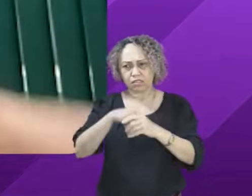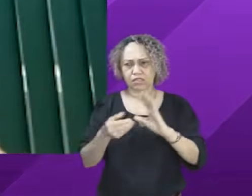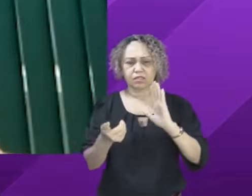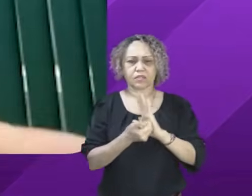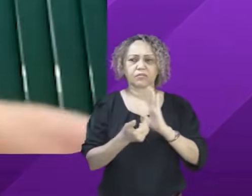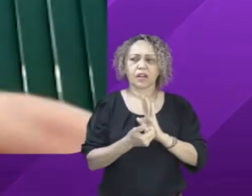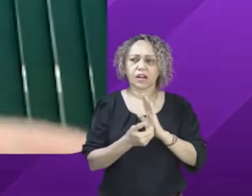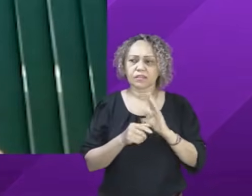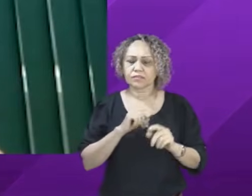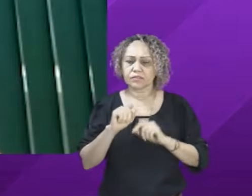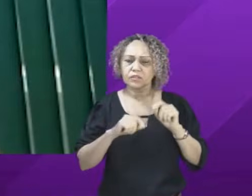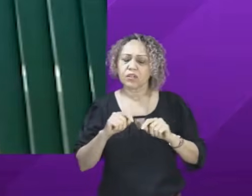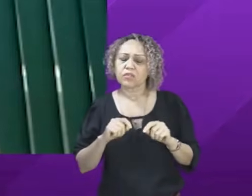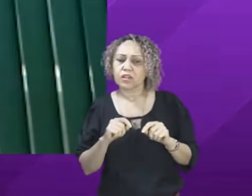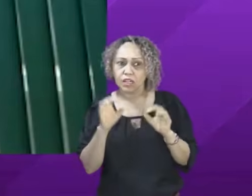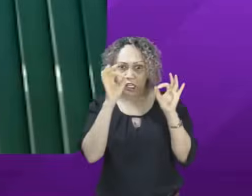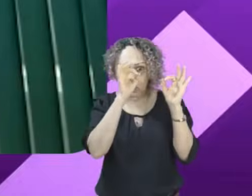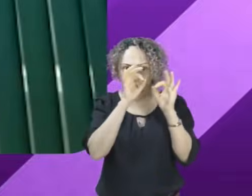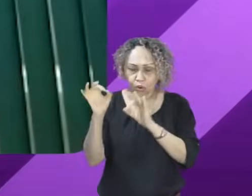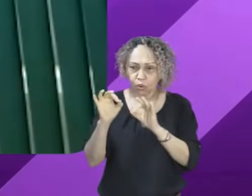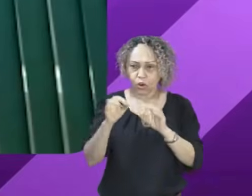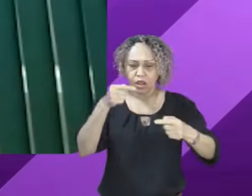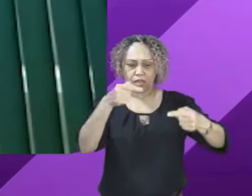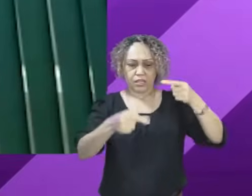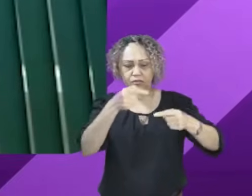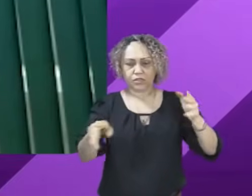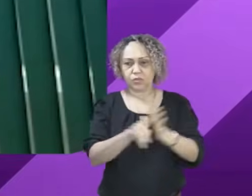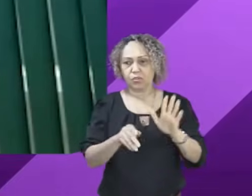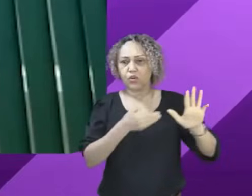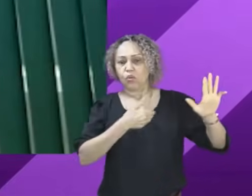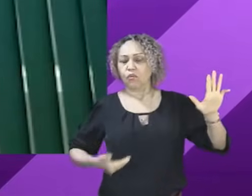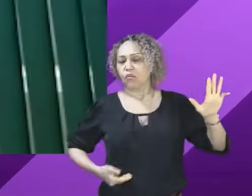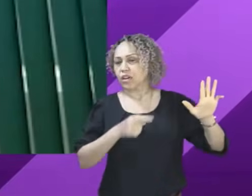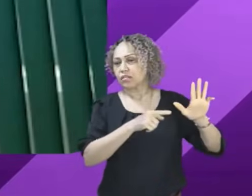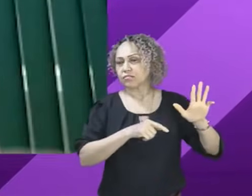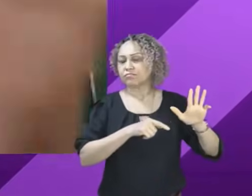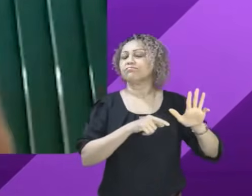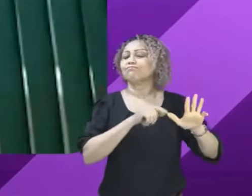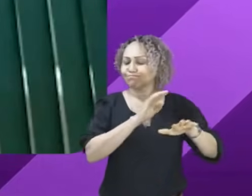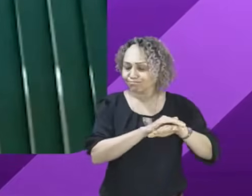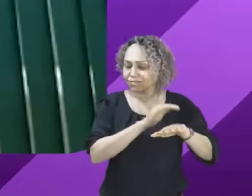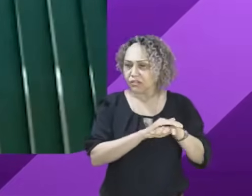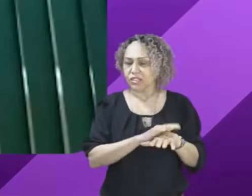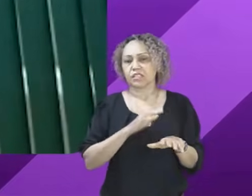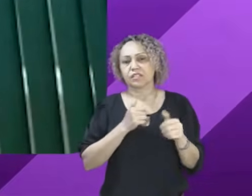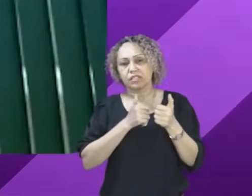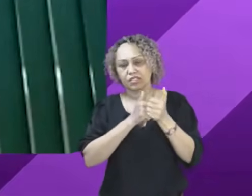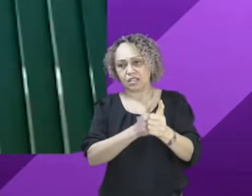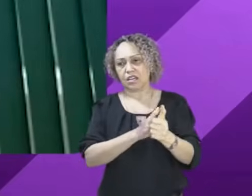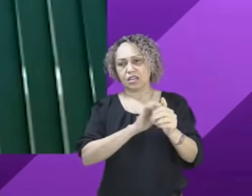sempre ligado nas políticas que o governo está fazendo. Para isso, seguir as redes sociais do Ministério da